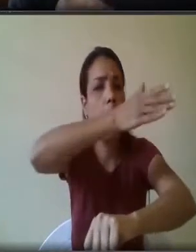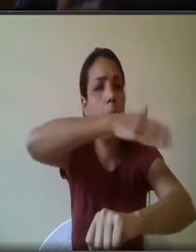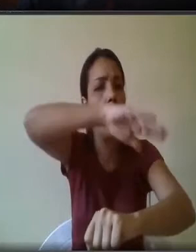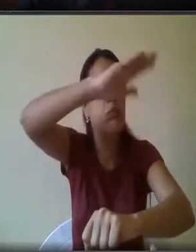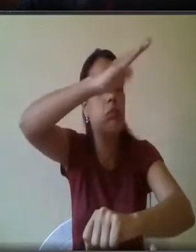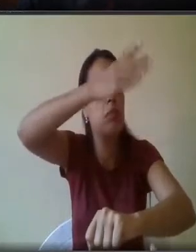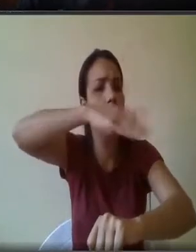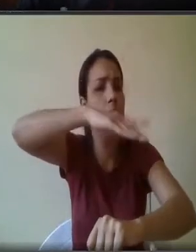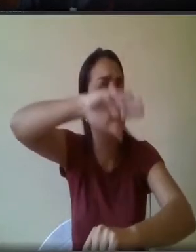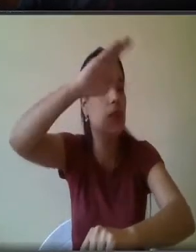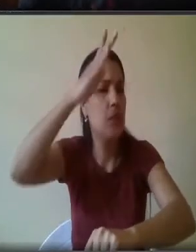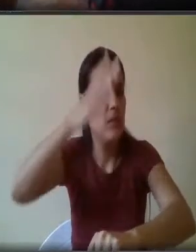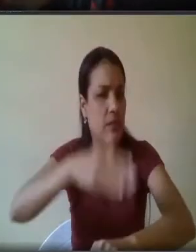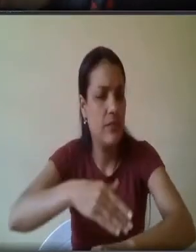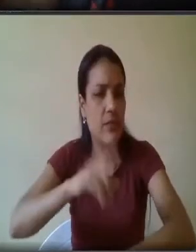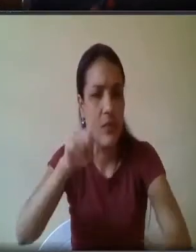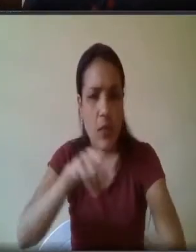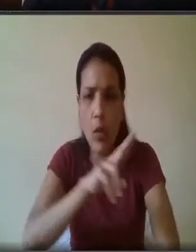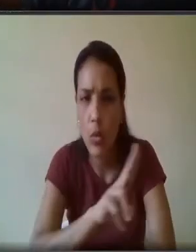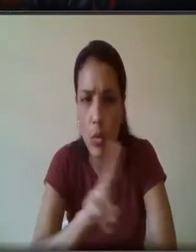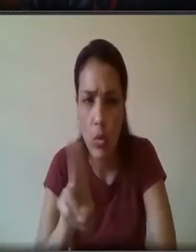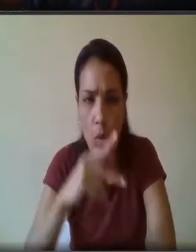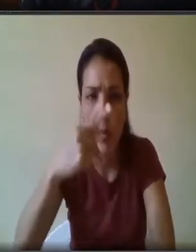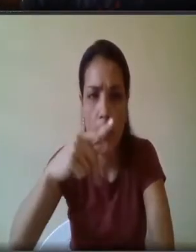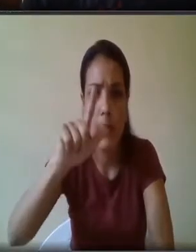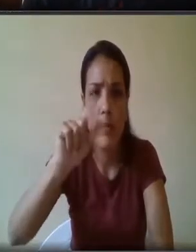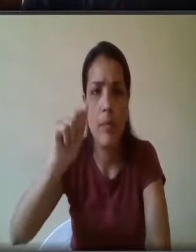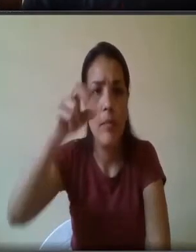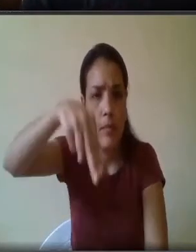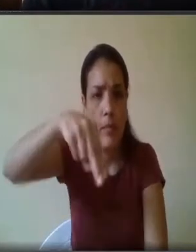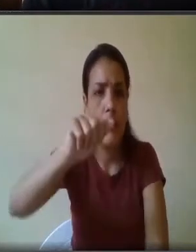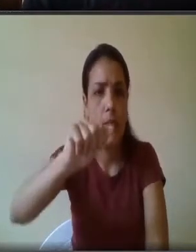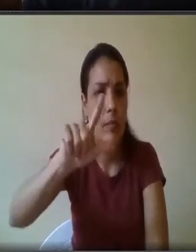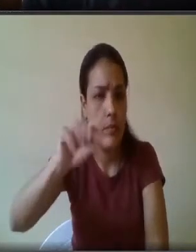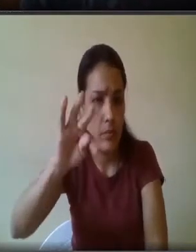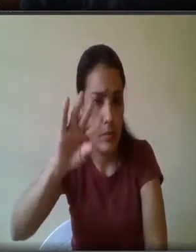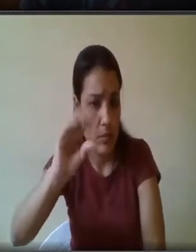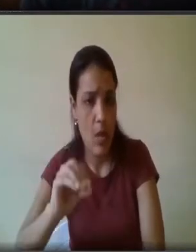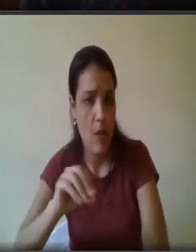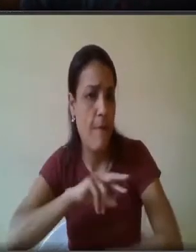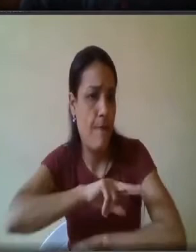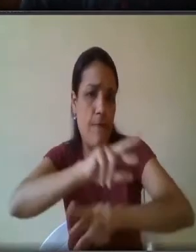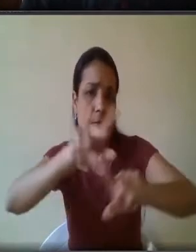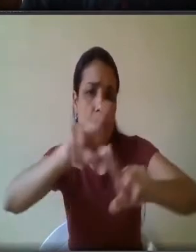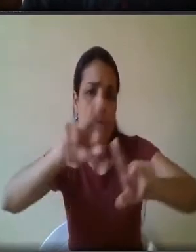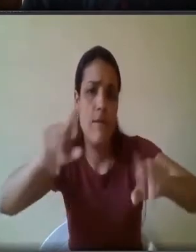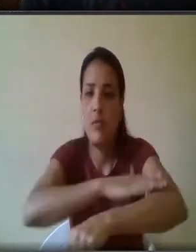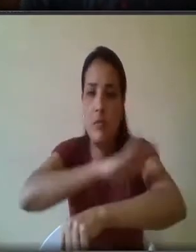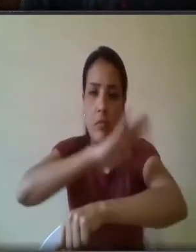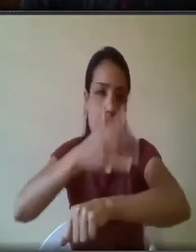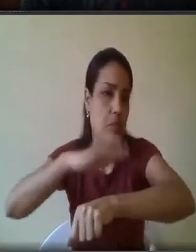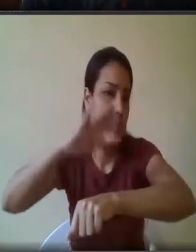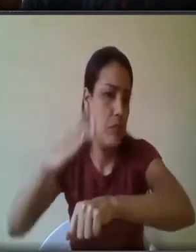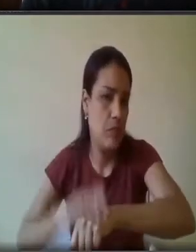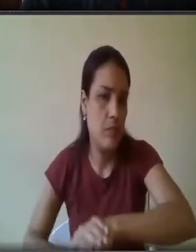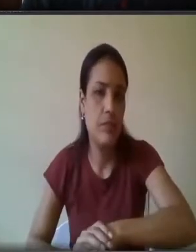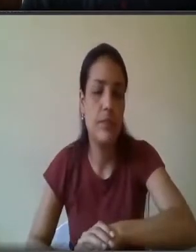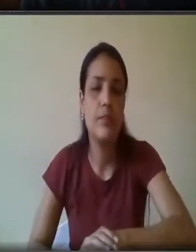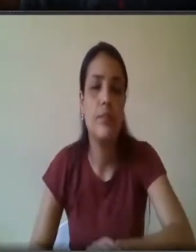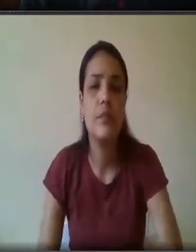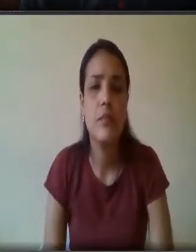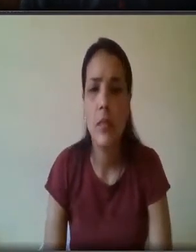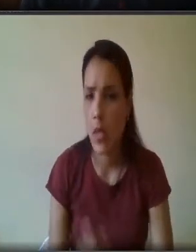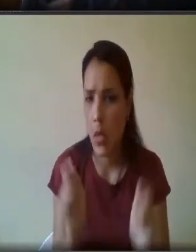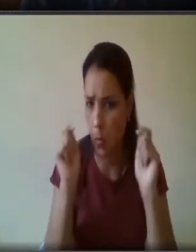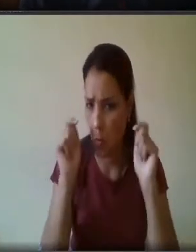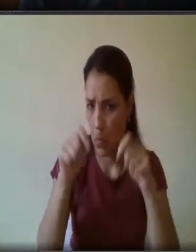Planalto é um nome genérico para várias unidades do relevo. Por exemplo, eu posso ter um pico. Um pico, pessoal, é